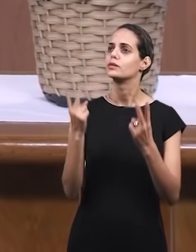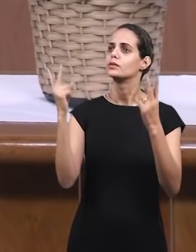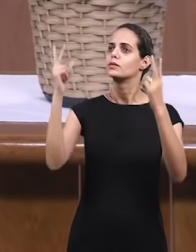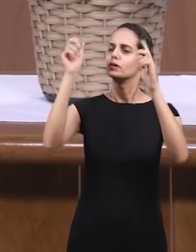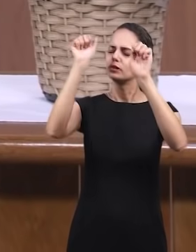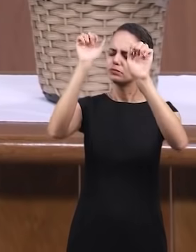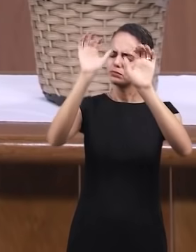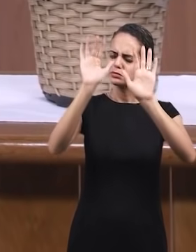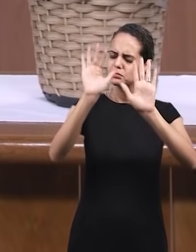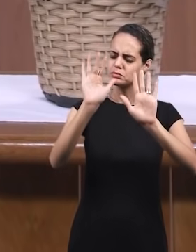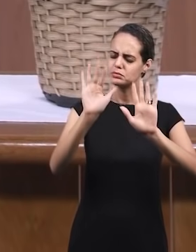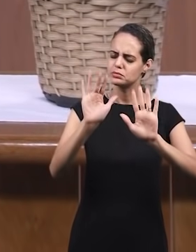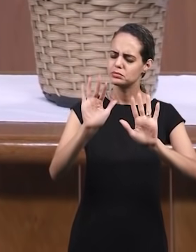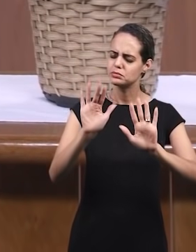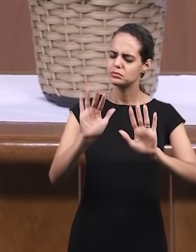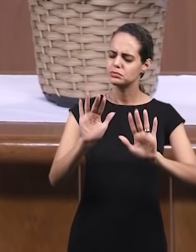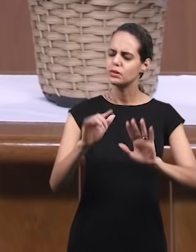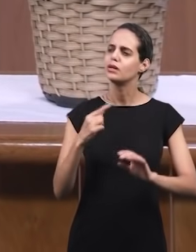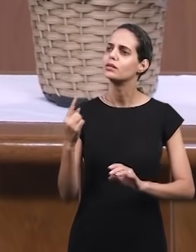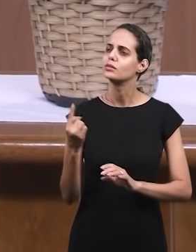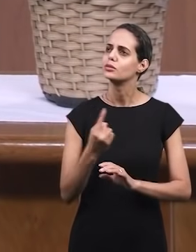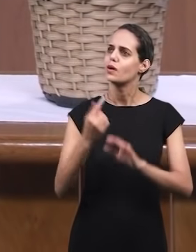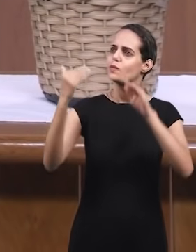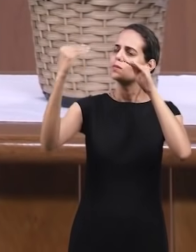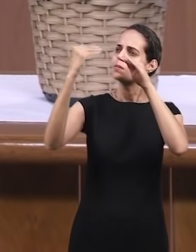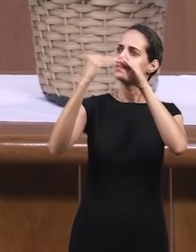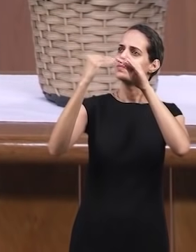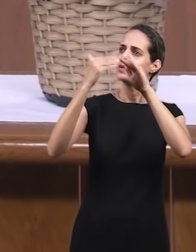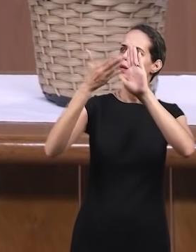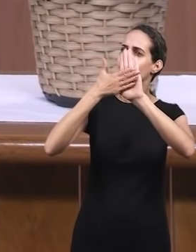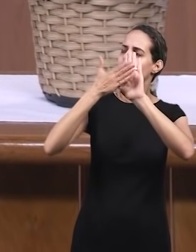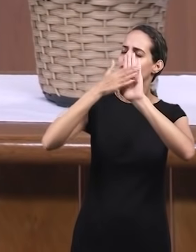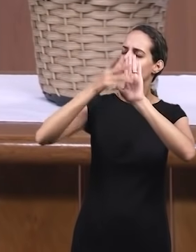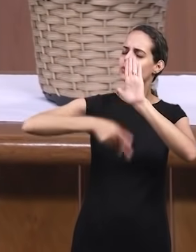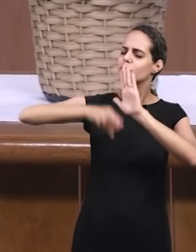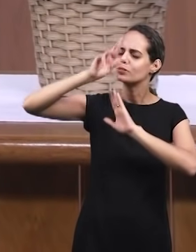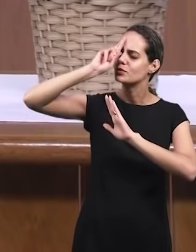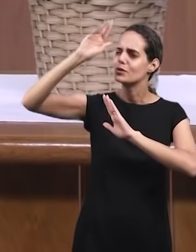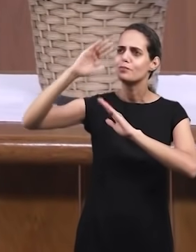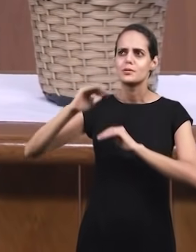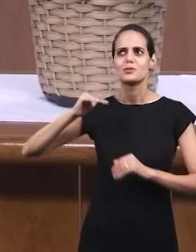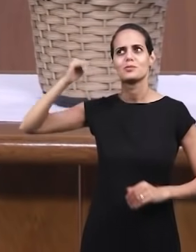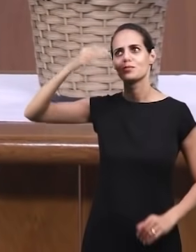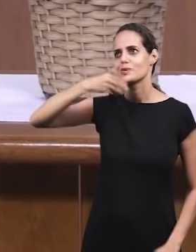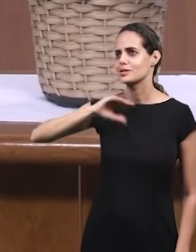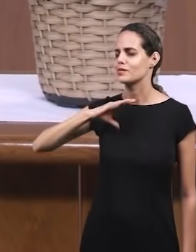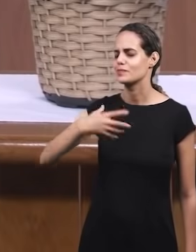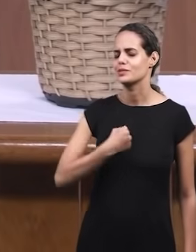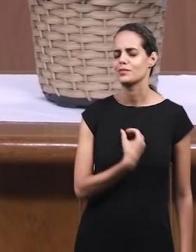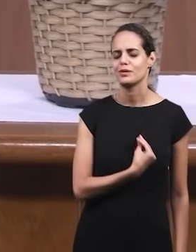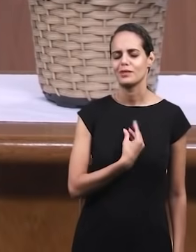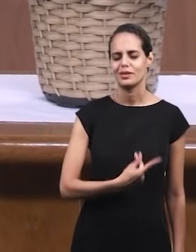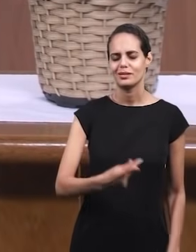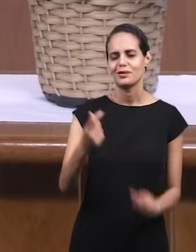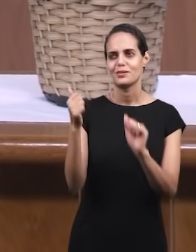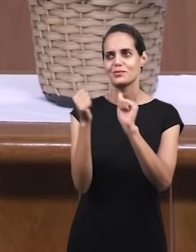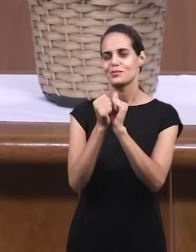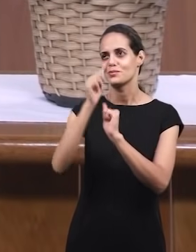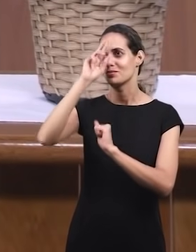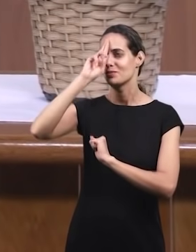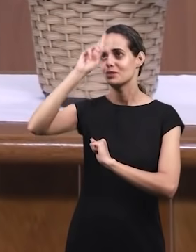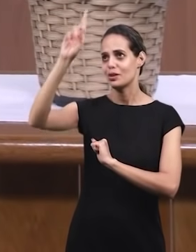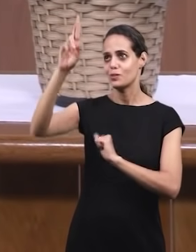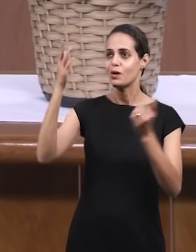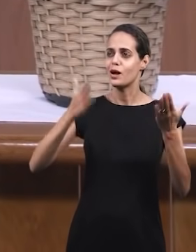mão, abençoa-nos, faz-nos viver aquilo que é o Teu projeto, Senhor, e, sobretudo, a salvação e a vida eterna